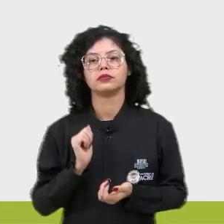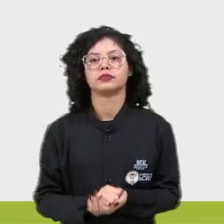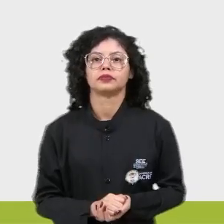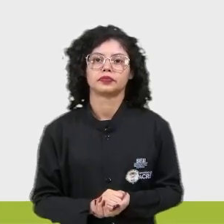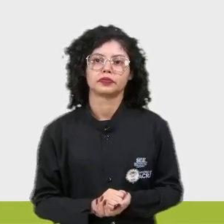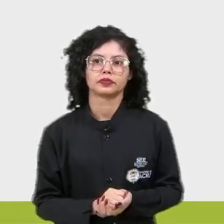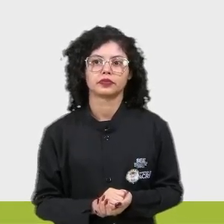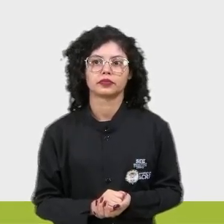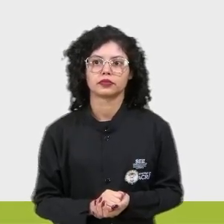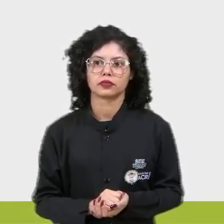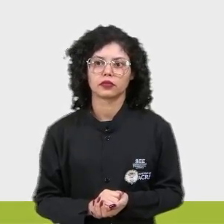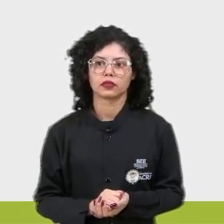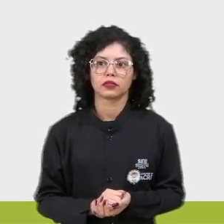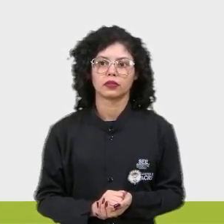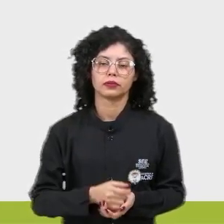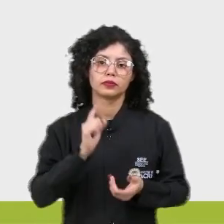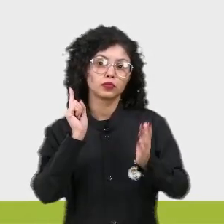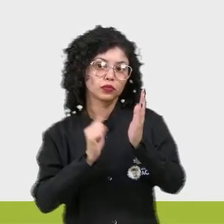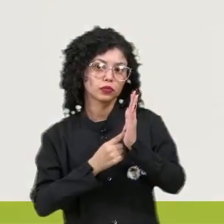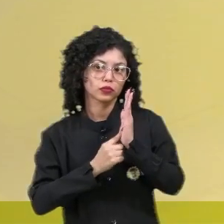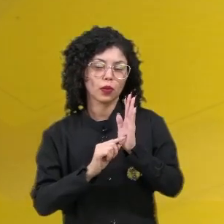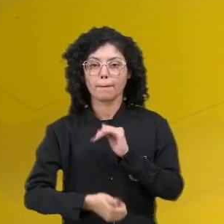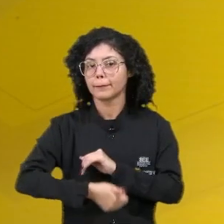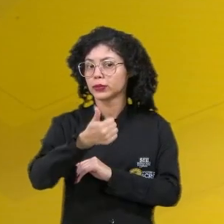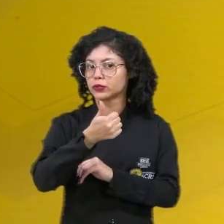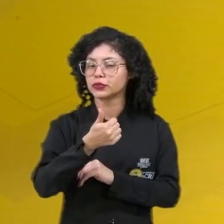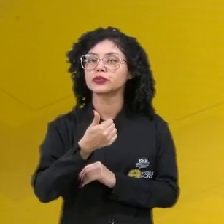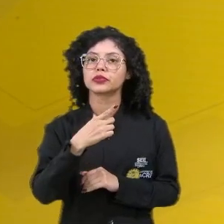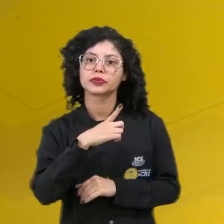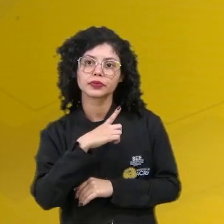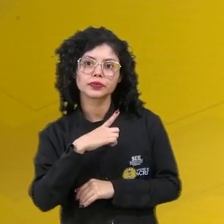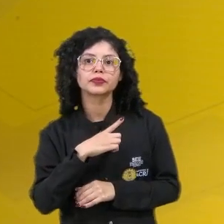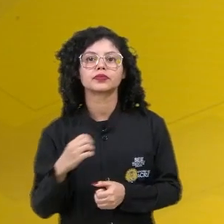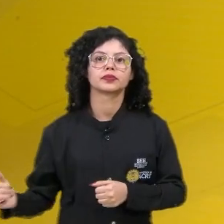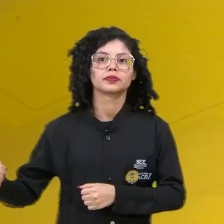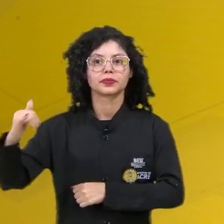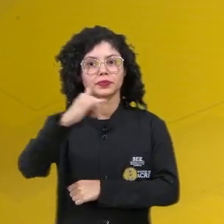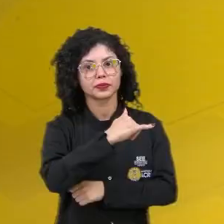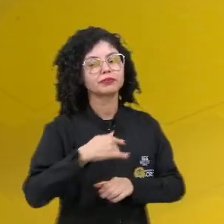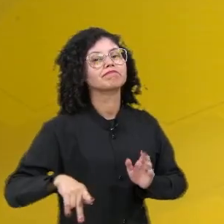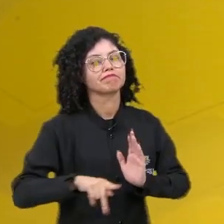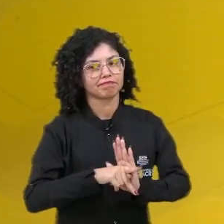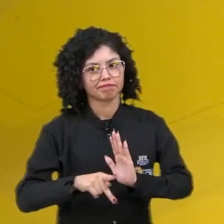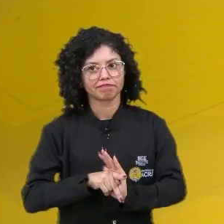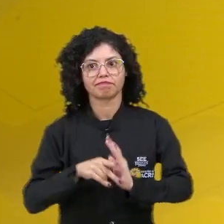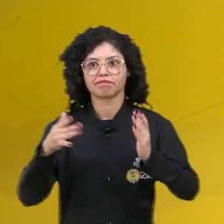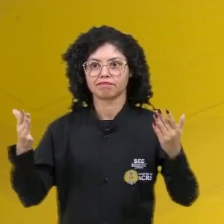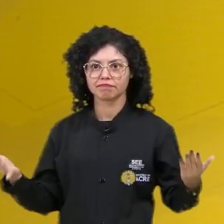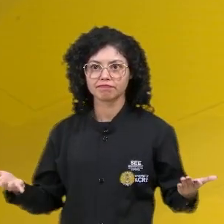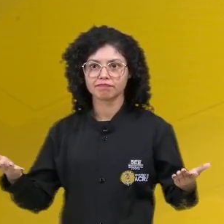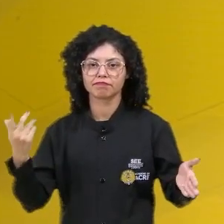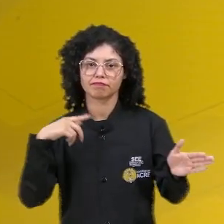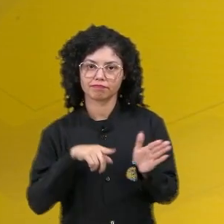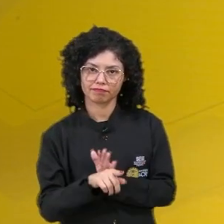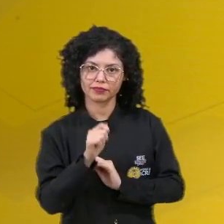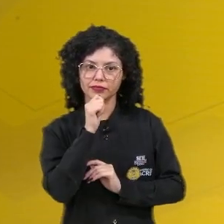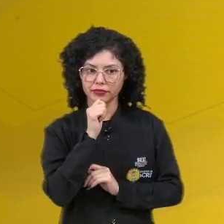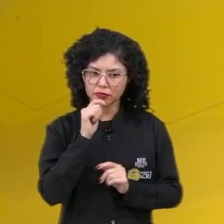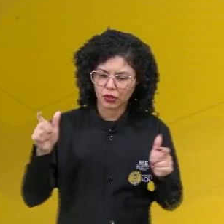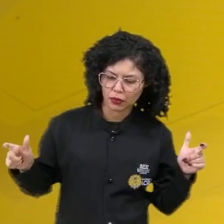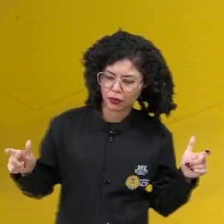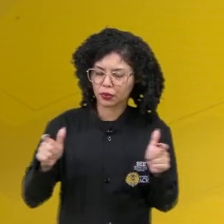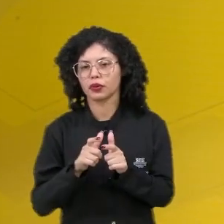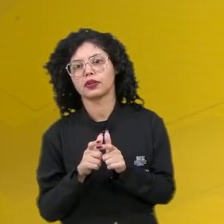carga. Então, um ponto bem positivo do modal aéreo é justamente essa questão do curto